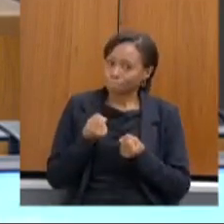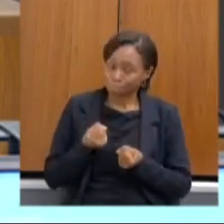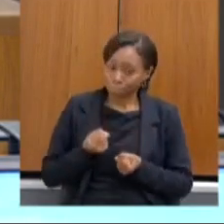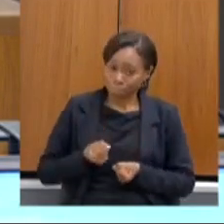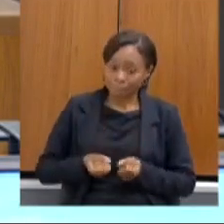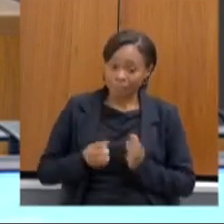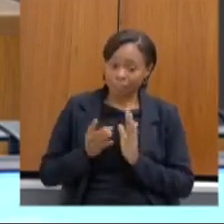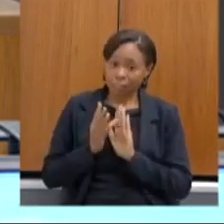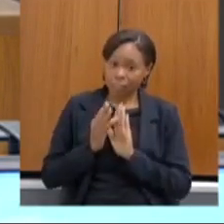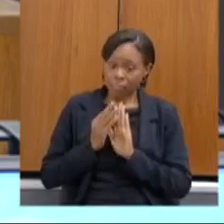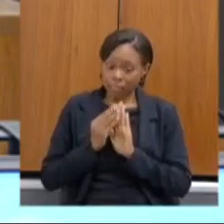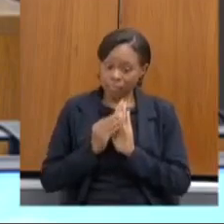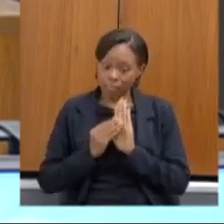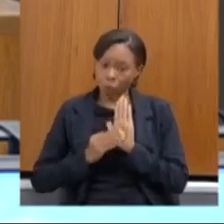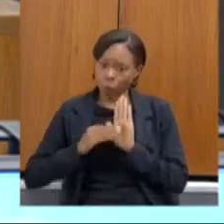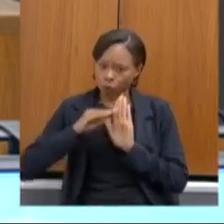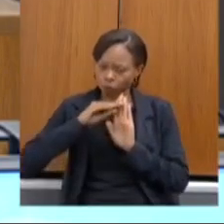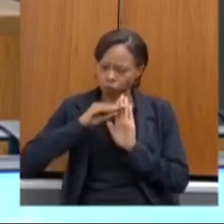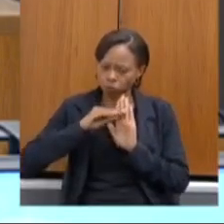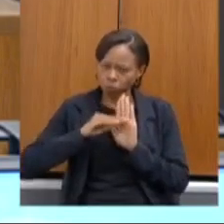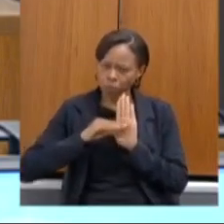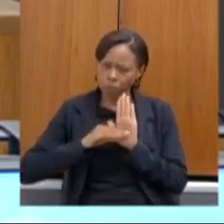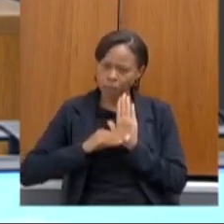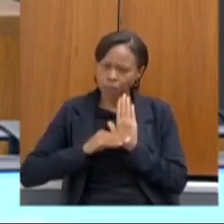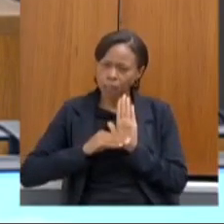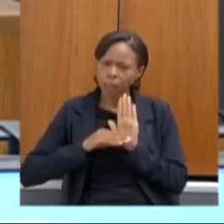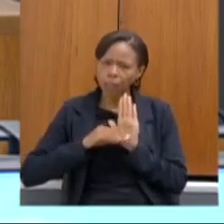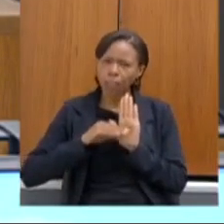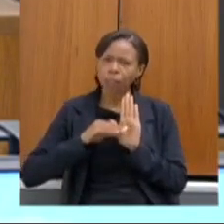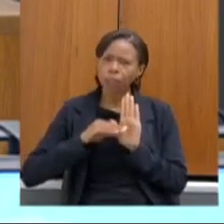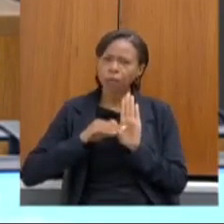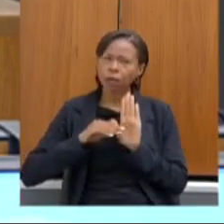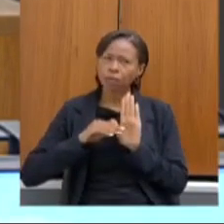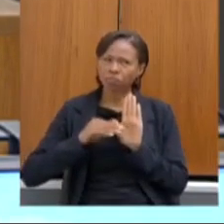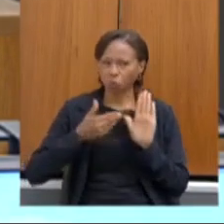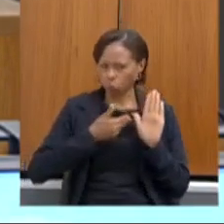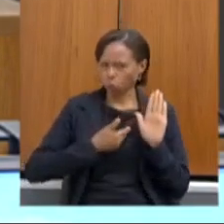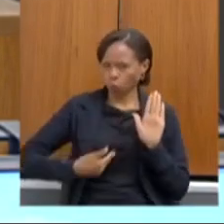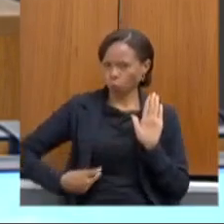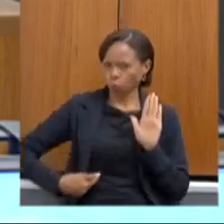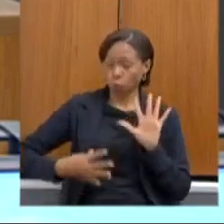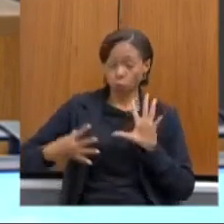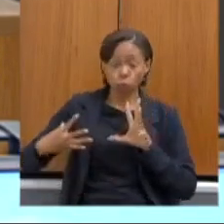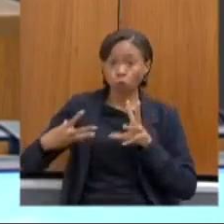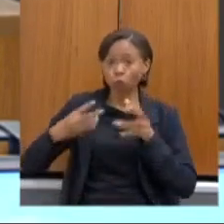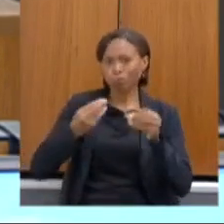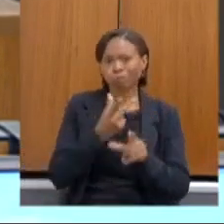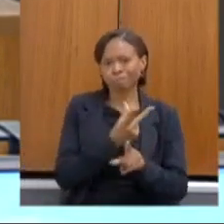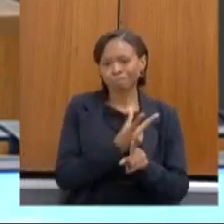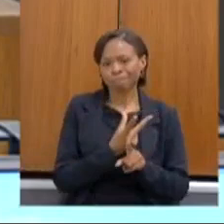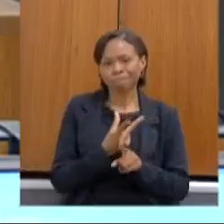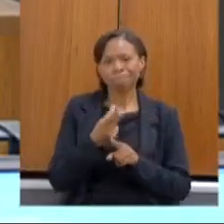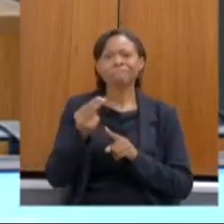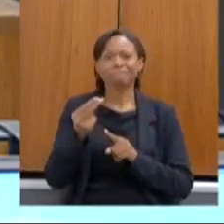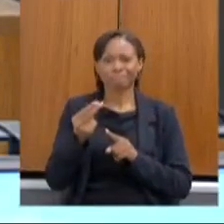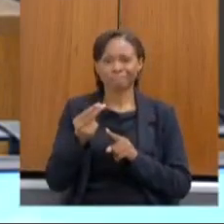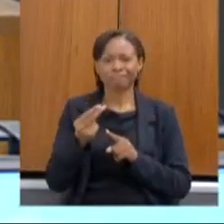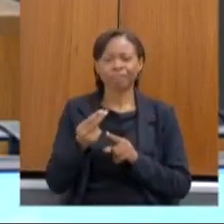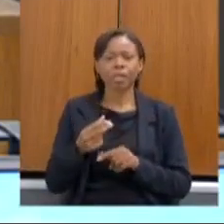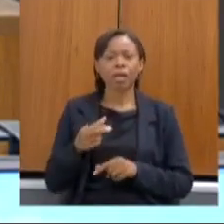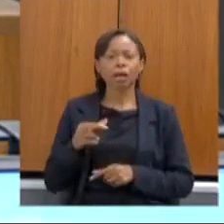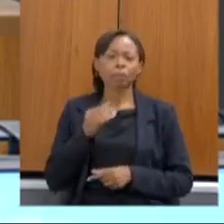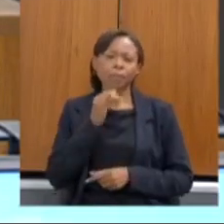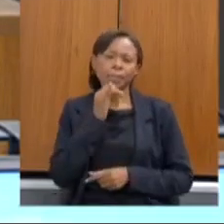é uma agenda que eu falo com uma das poucas agendas públicas que todos ganham né a